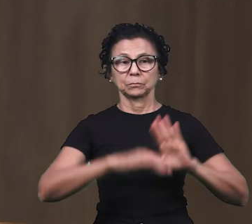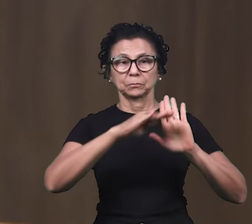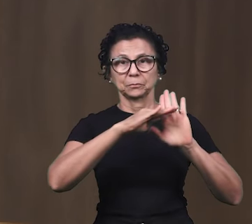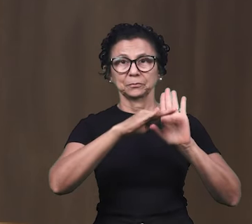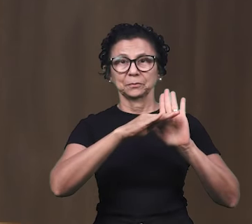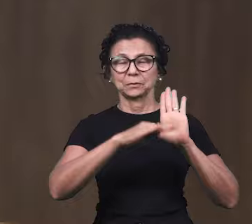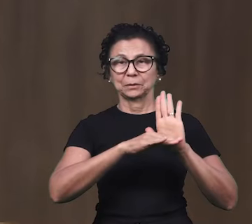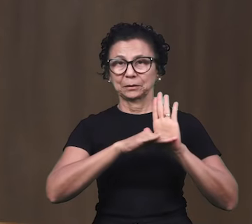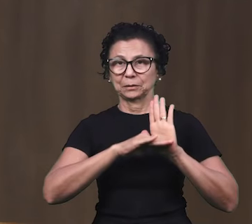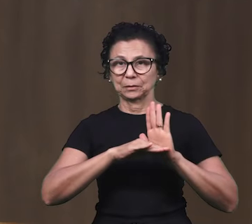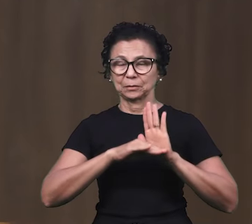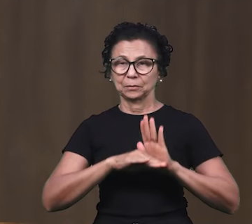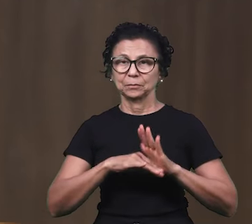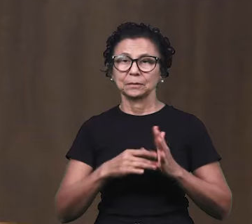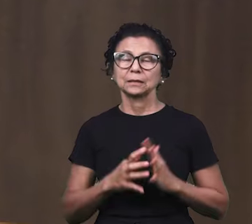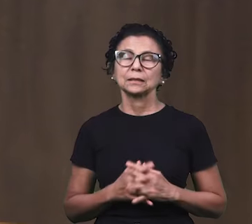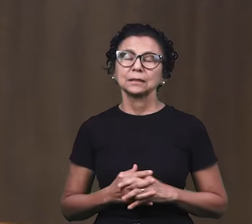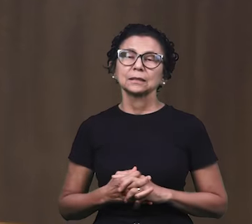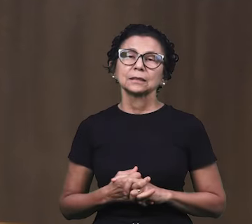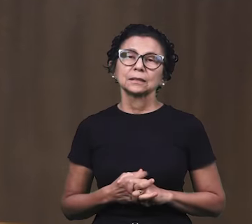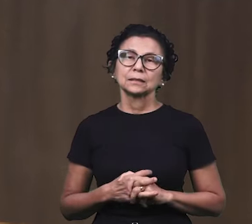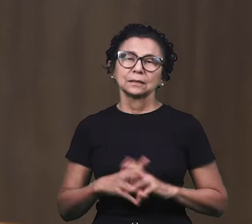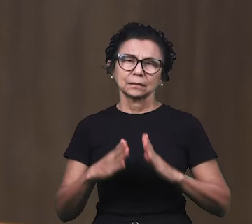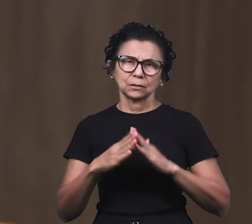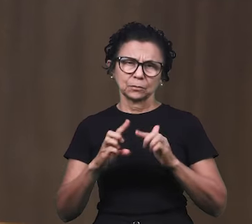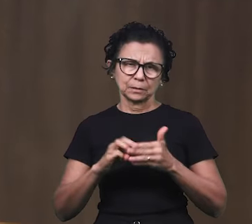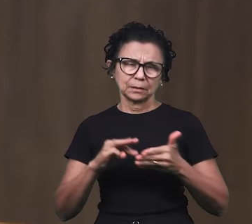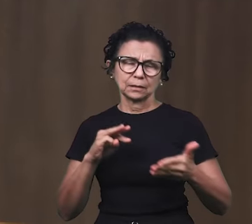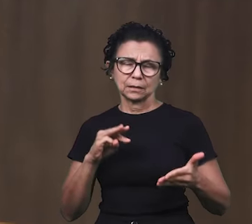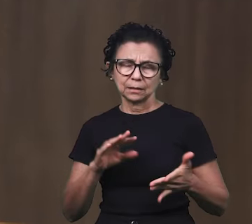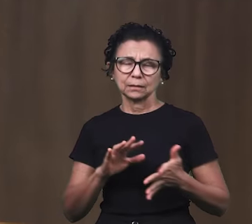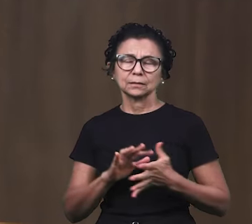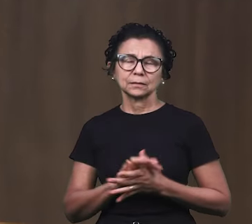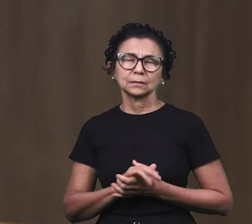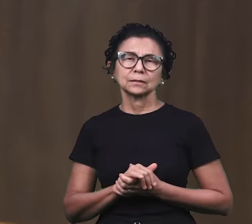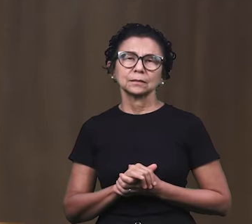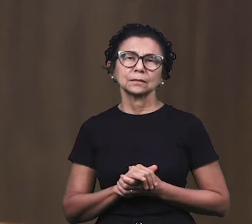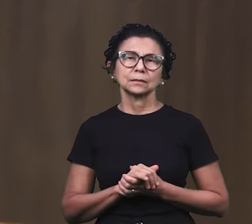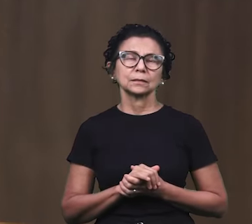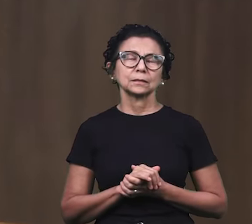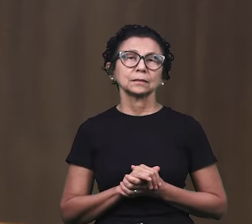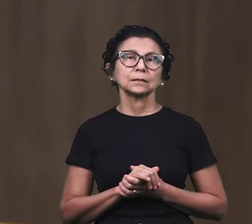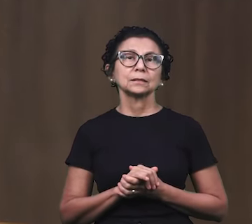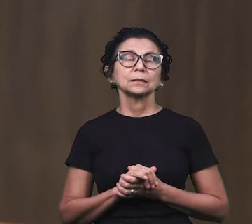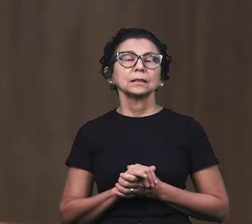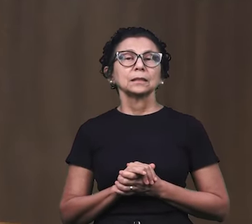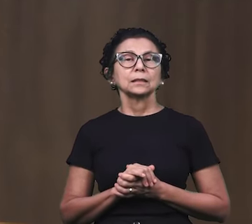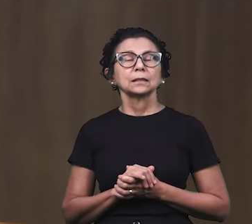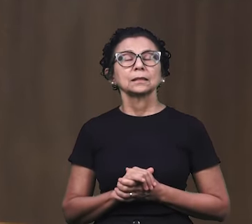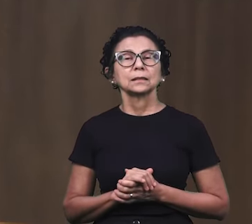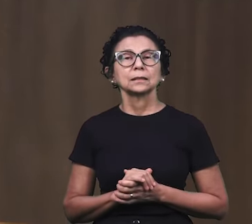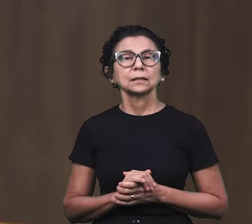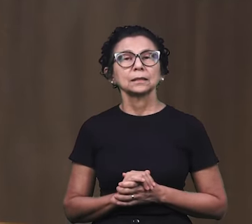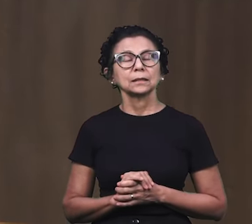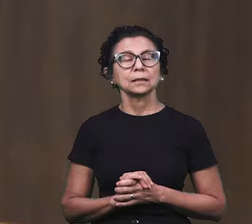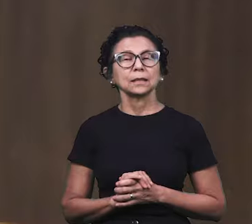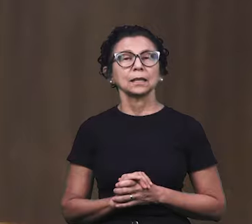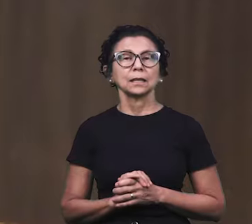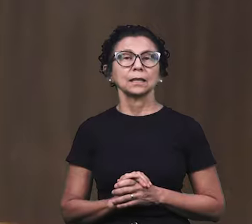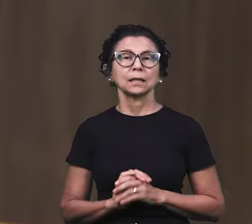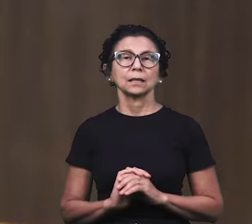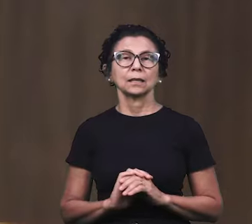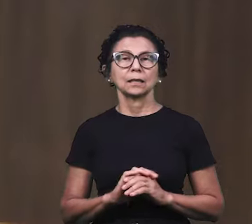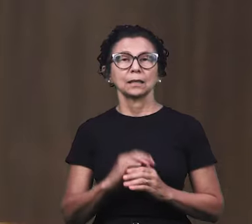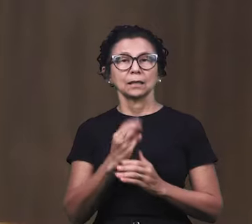programa da Igreja Cristã Maranata de conteúdo bíblico, programa acerca da Trindade, Pai, do